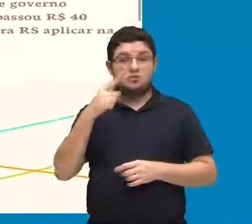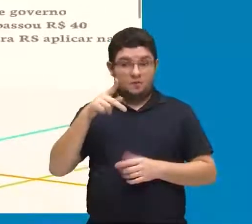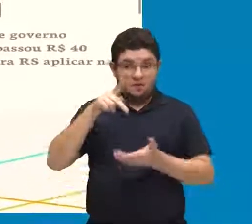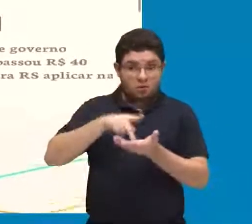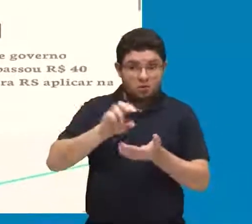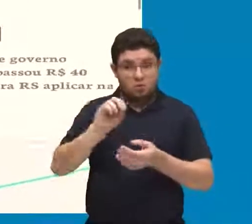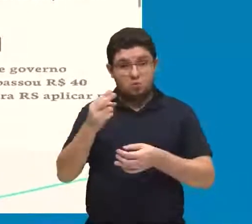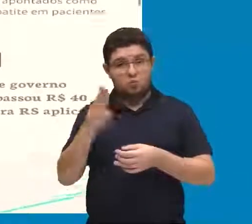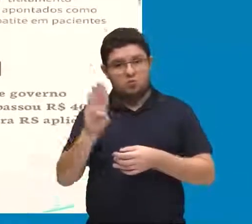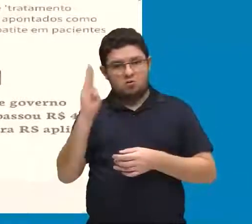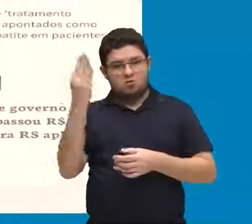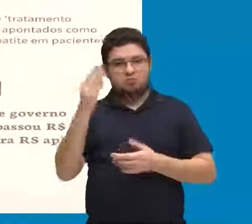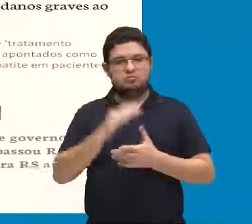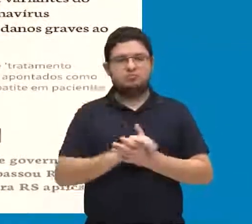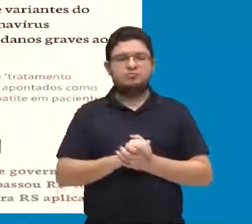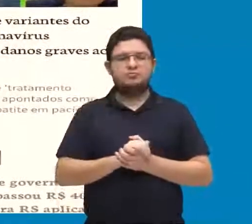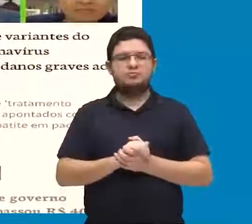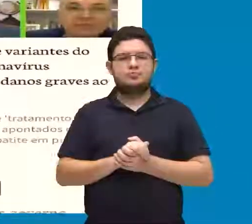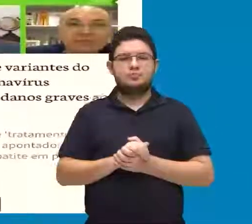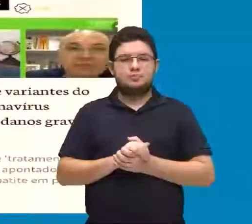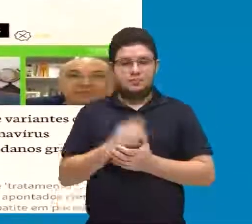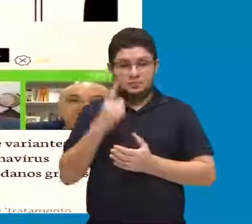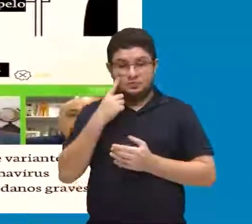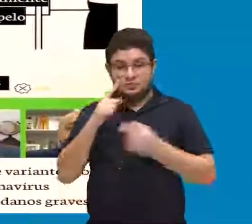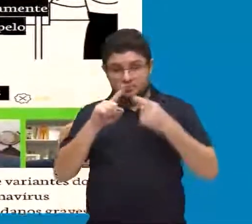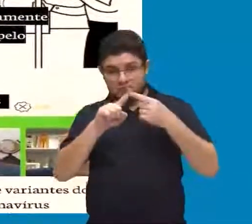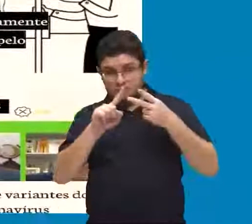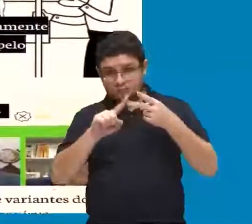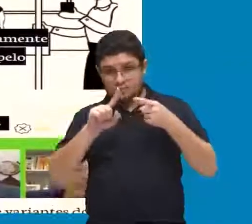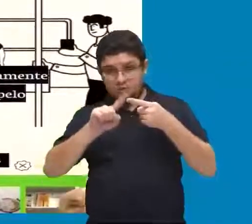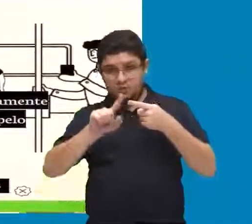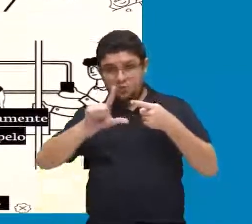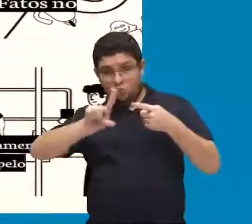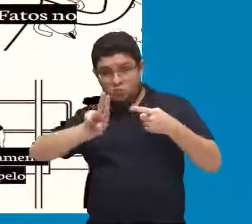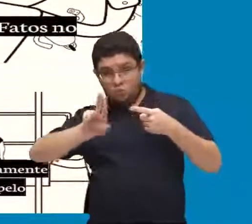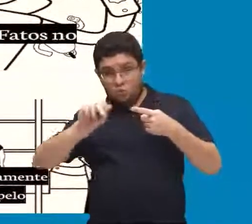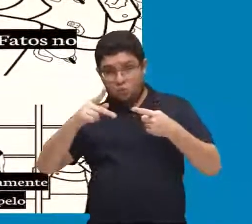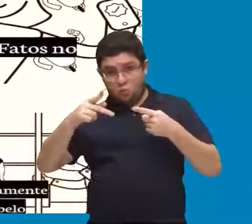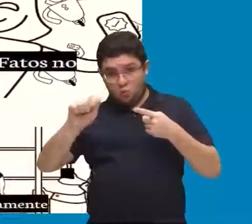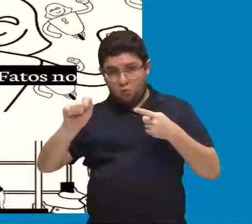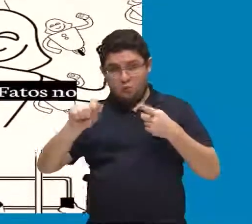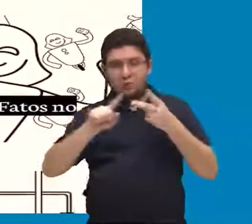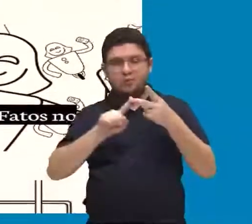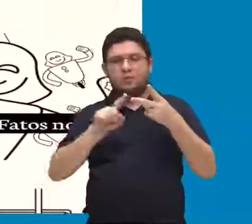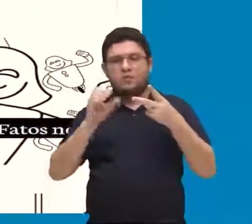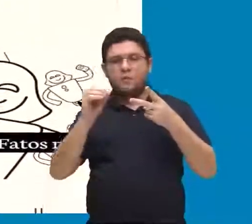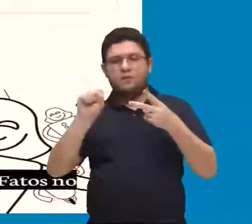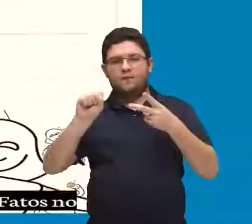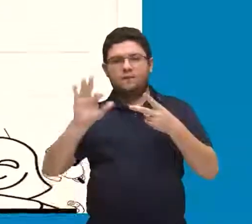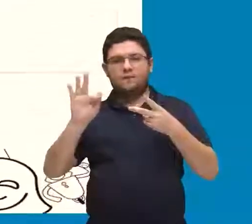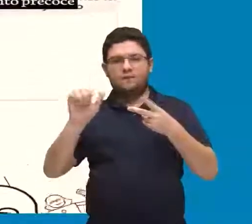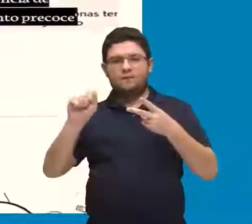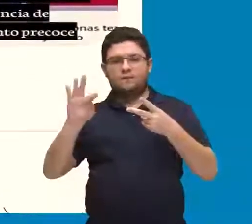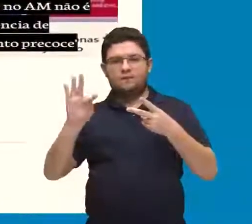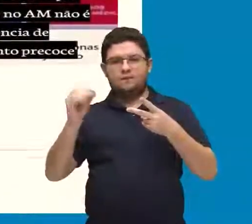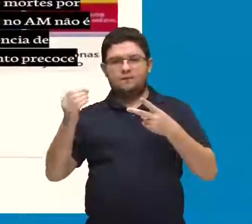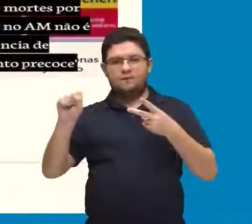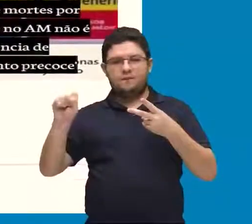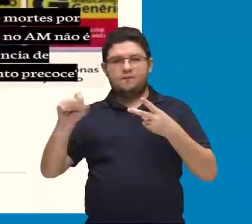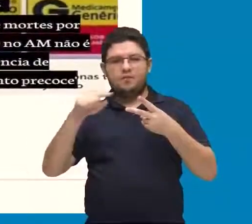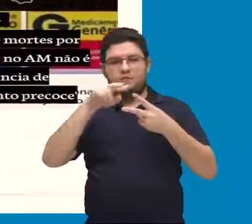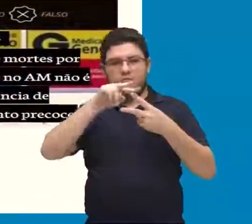são 2 sites, né? A gente tem a Agência Lupa e Os Fatos como sites recomendados para